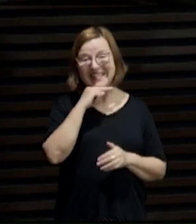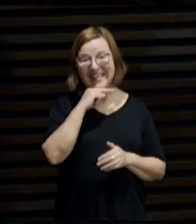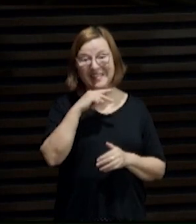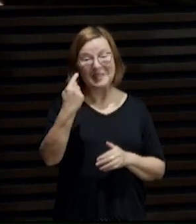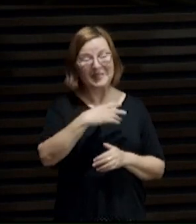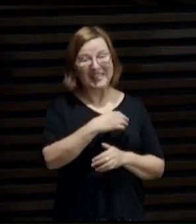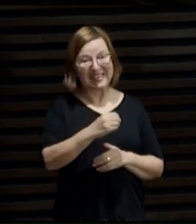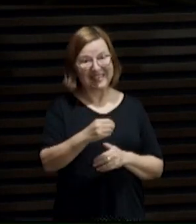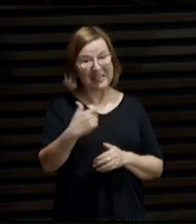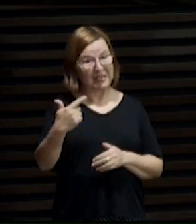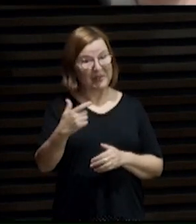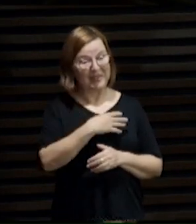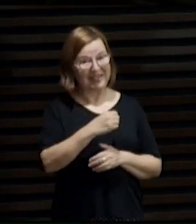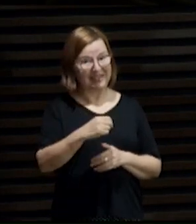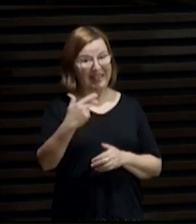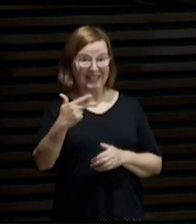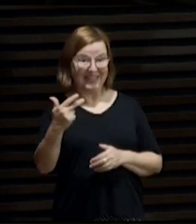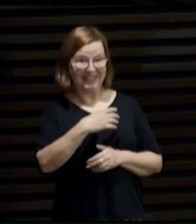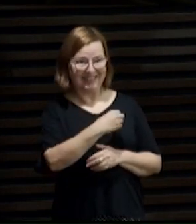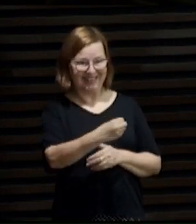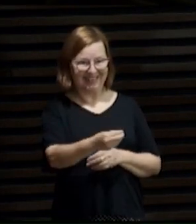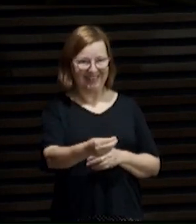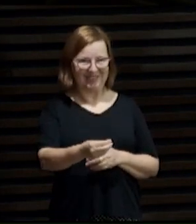a segunda geração, a terceira geração.